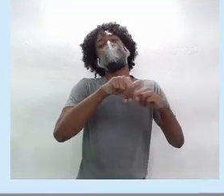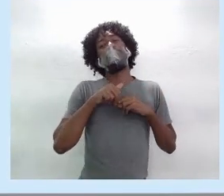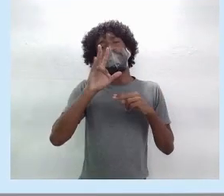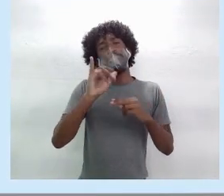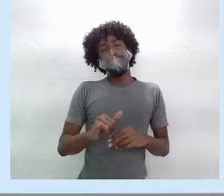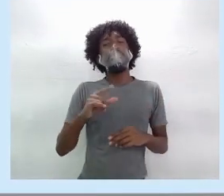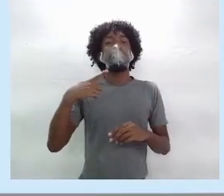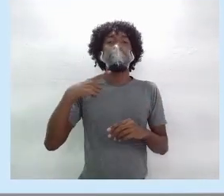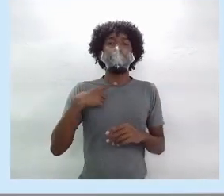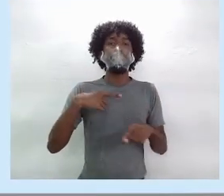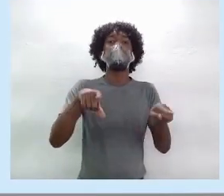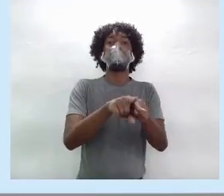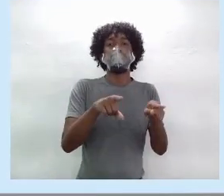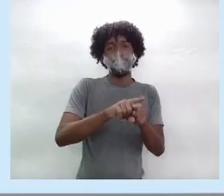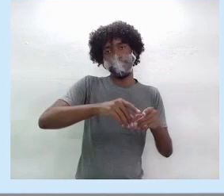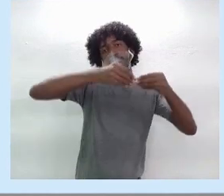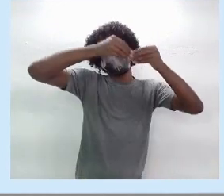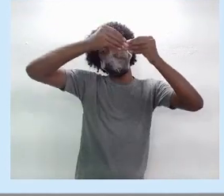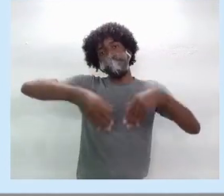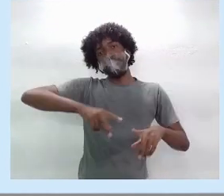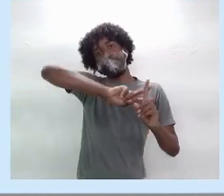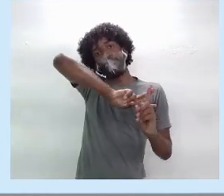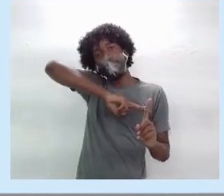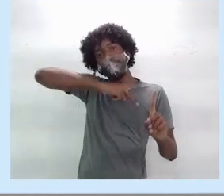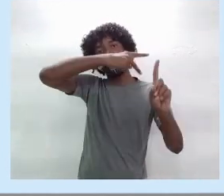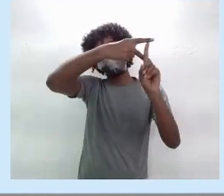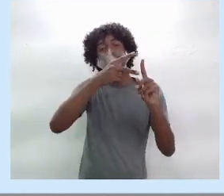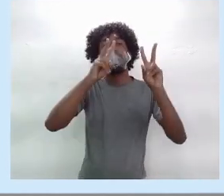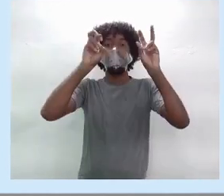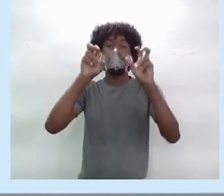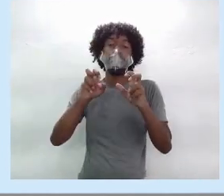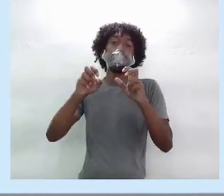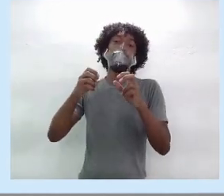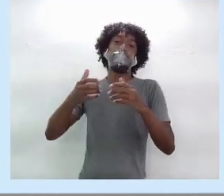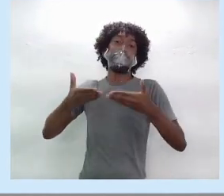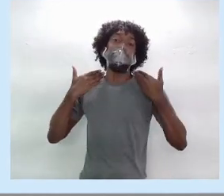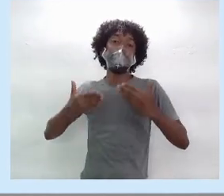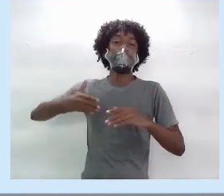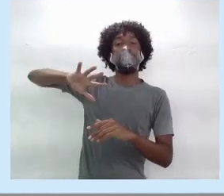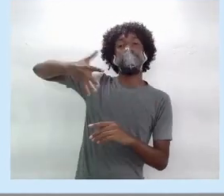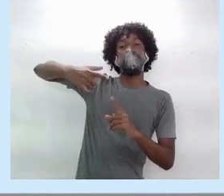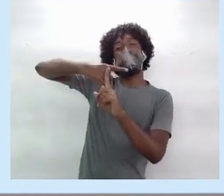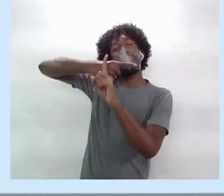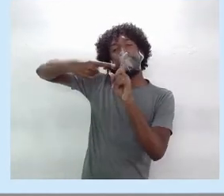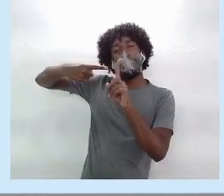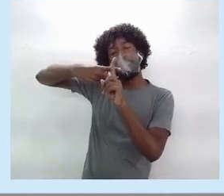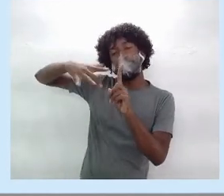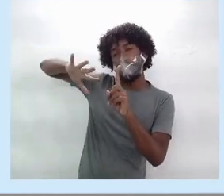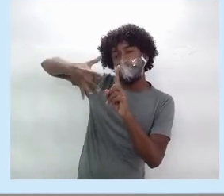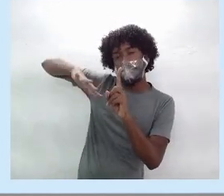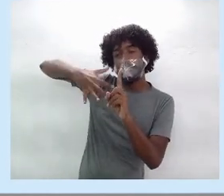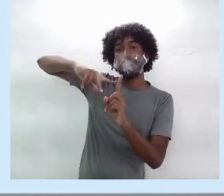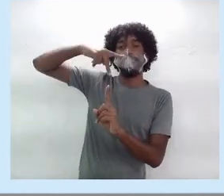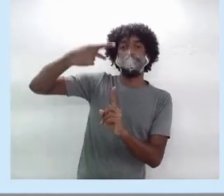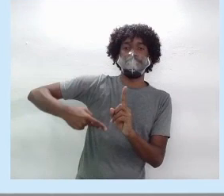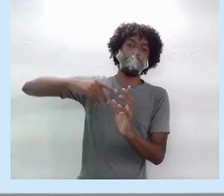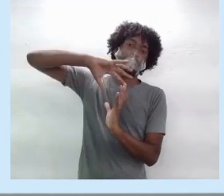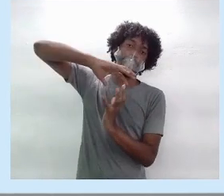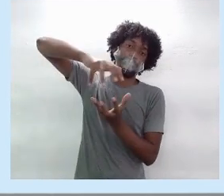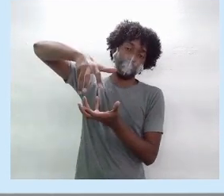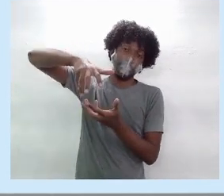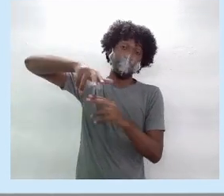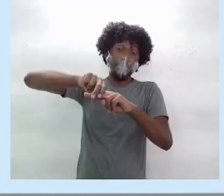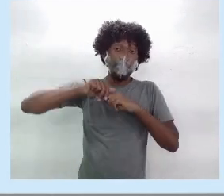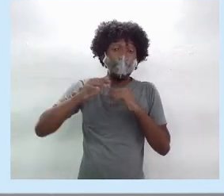vai interferir também na questão da temperatura média global do nosso planeta. E tudo